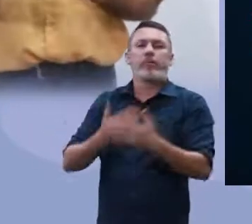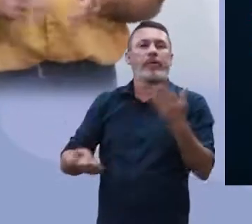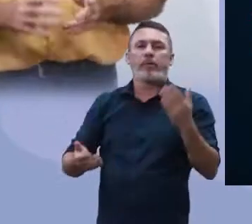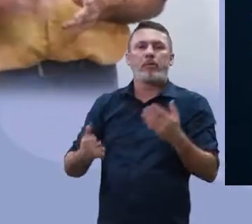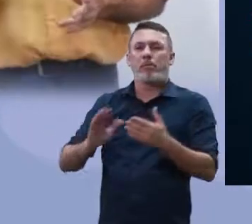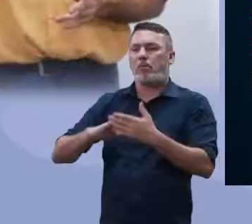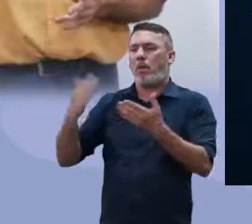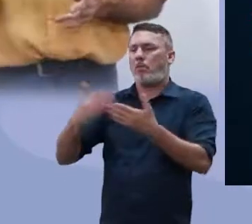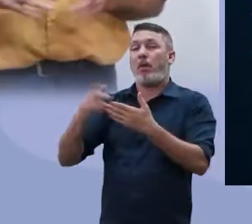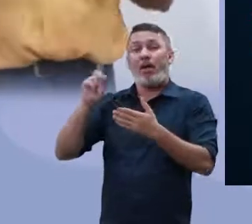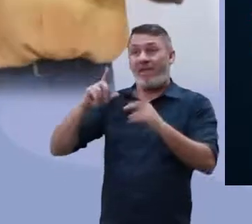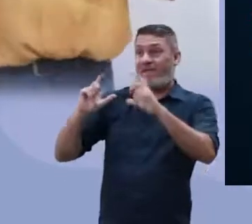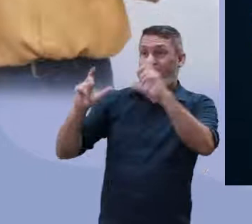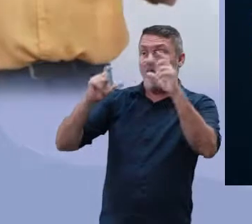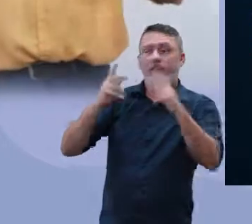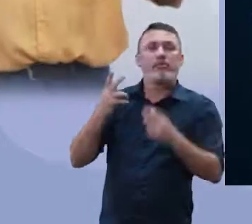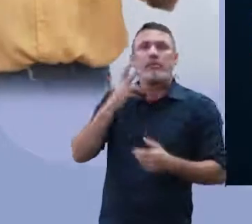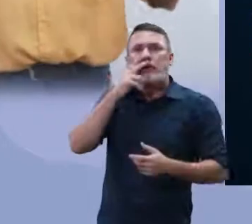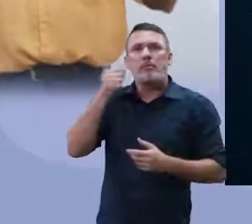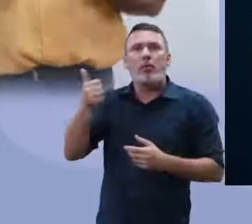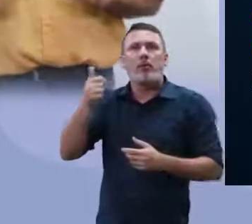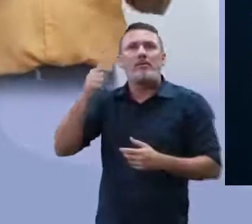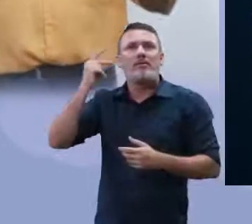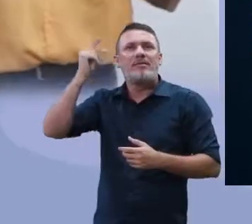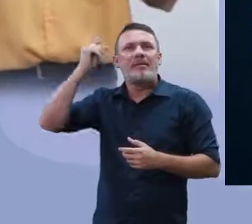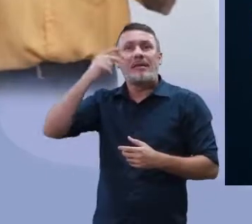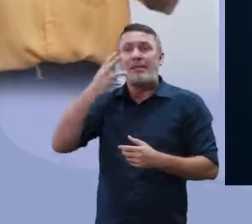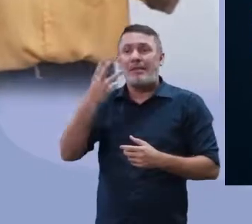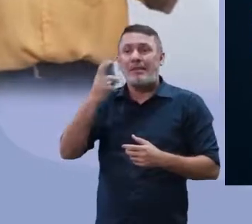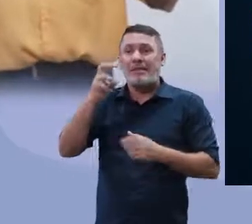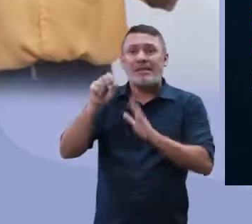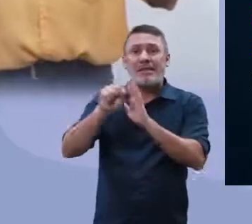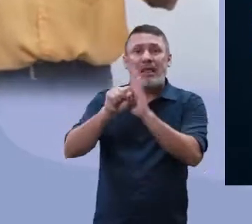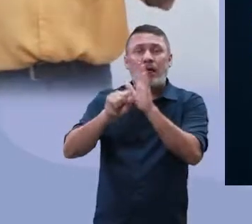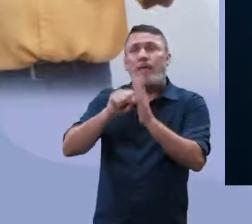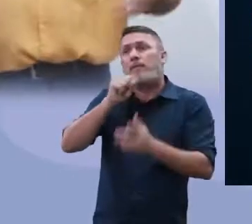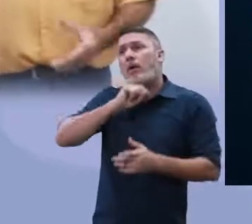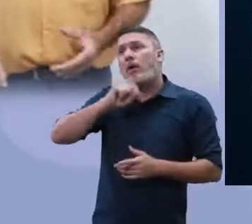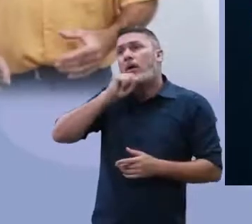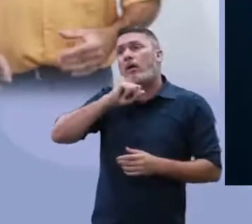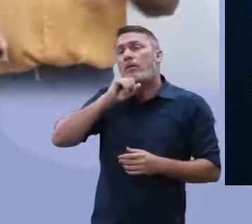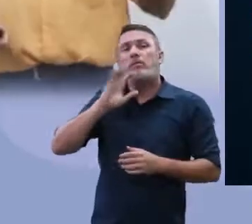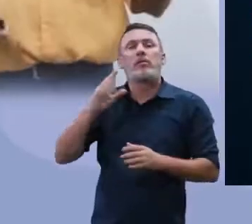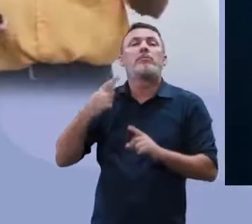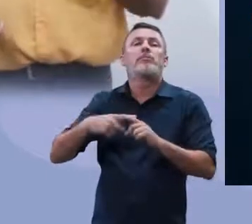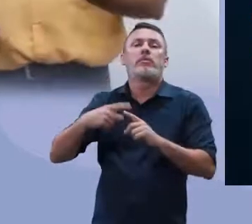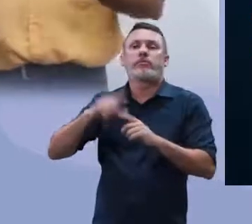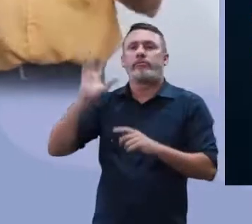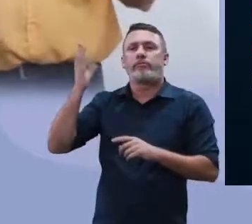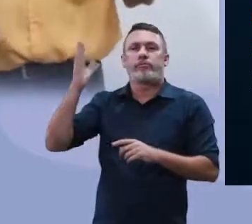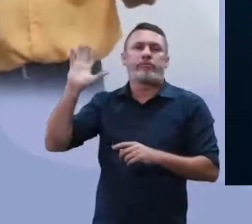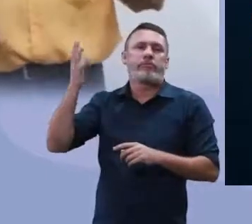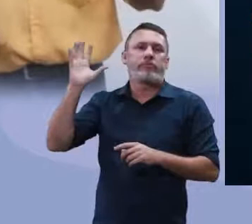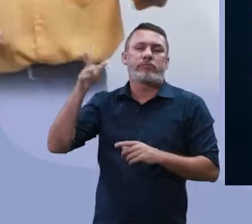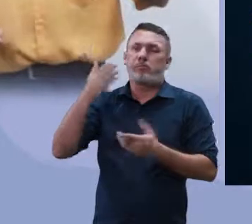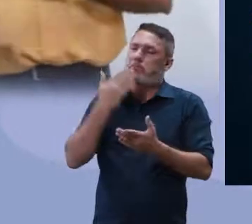foto. Né? Virou apenas, né, entre aspas, um obelisco, né, que sofreu essa ação e que, infelizmente, é uma perda histórica